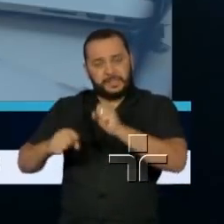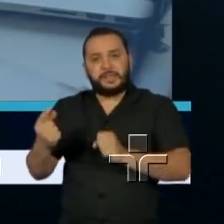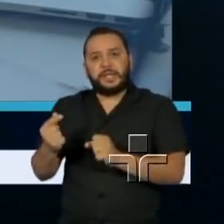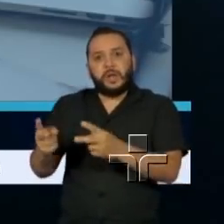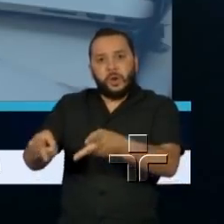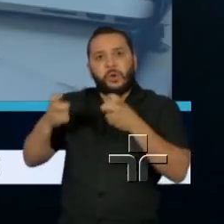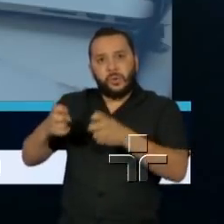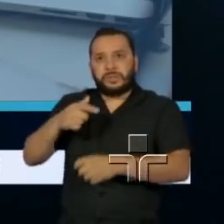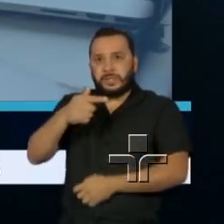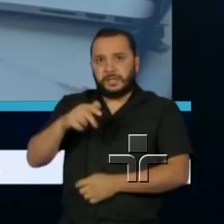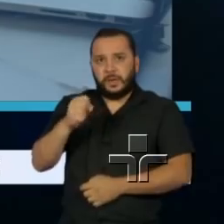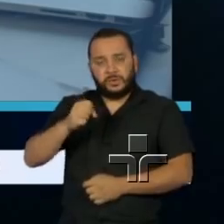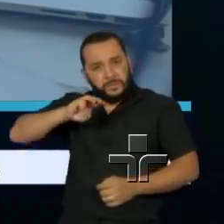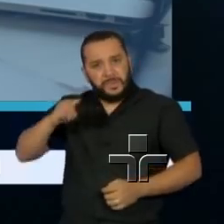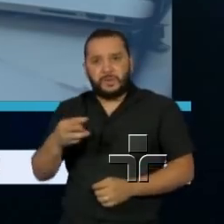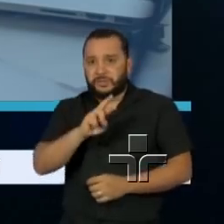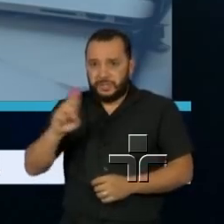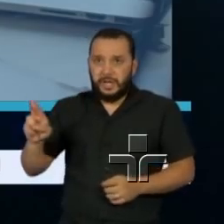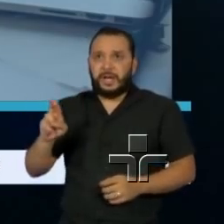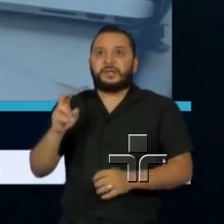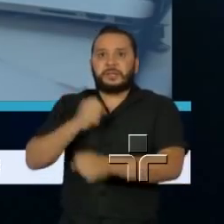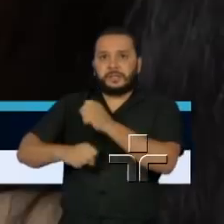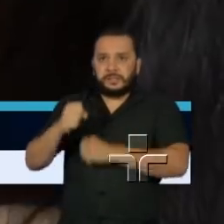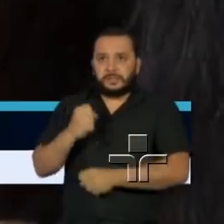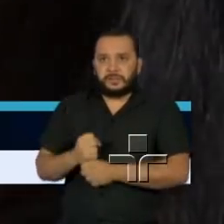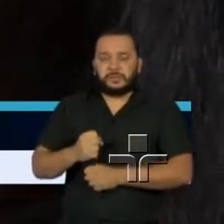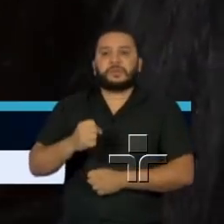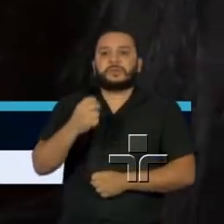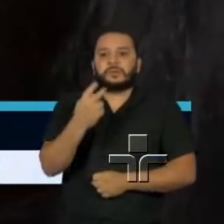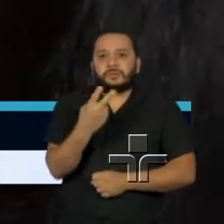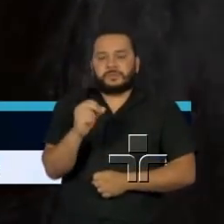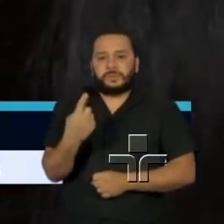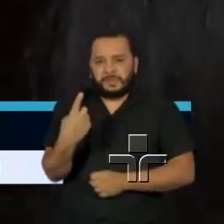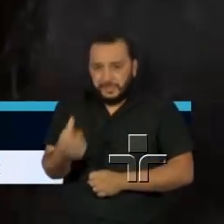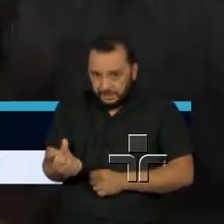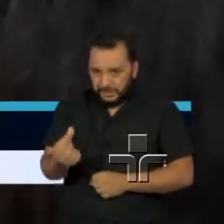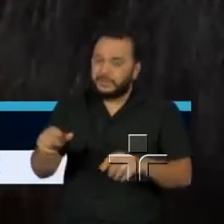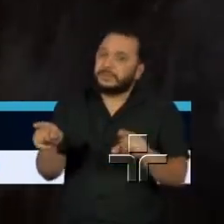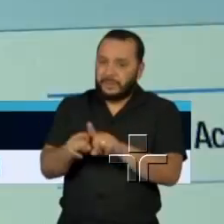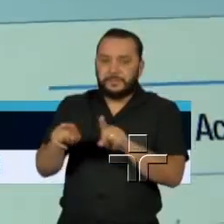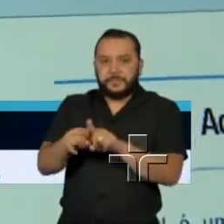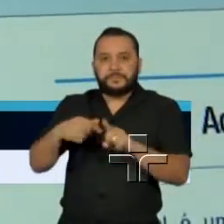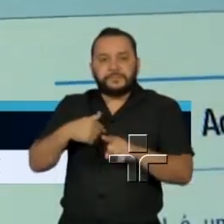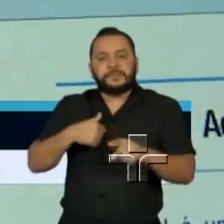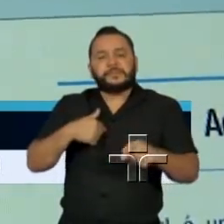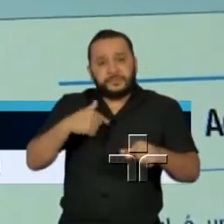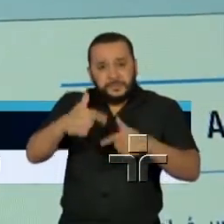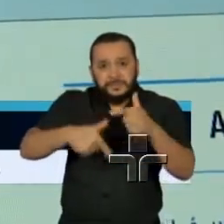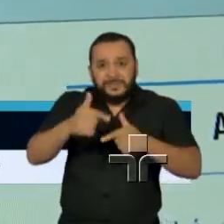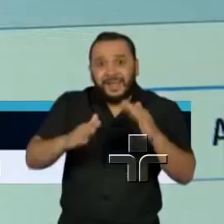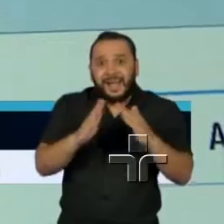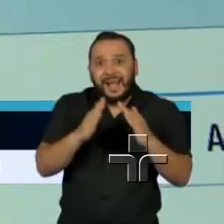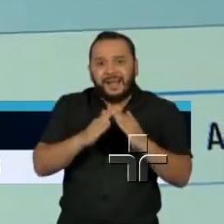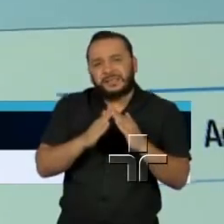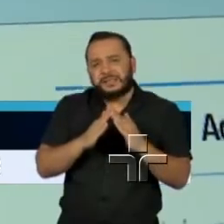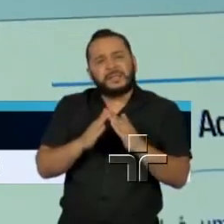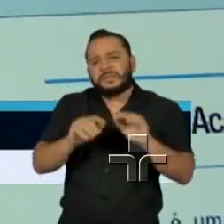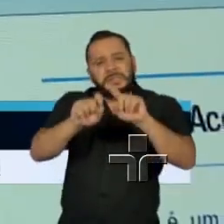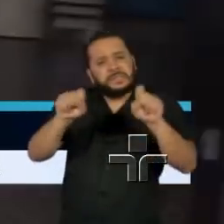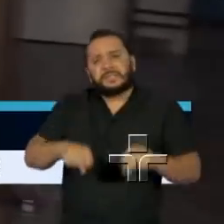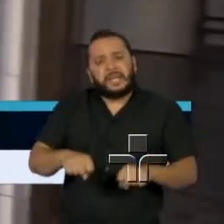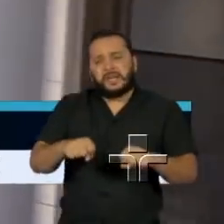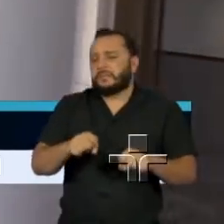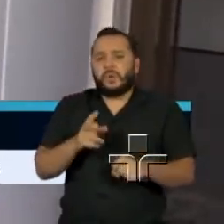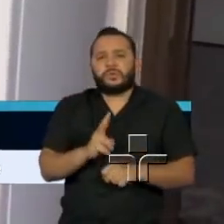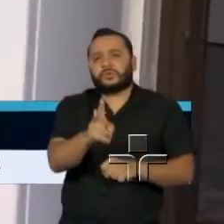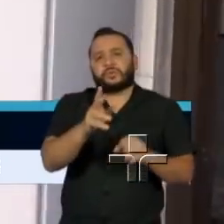superior a 78 milhões de reais em 2016. Para os empregadores domésticos, o acesso ao sistema não sofreu nenhuma alteração.